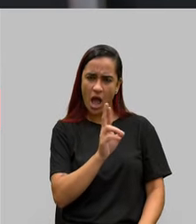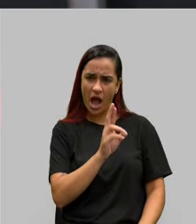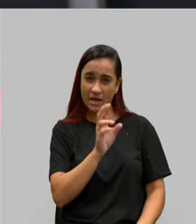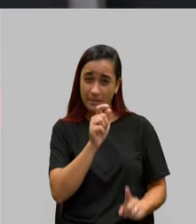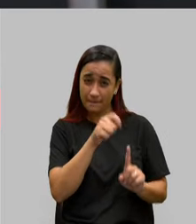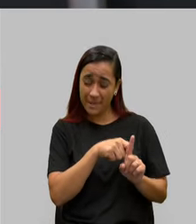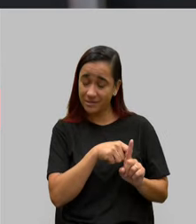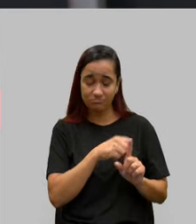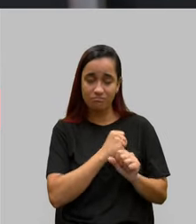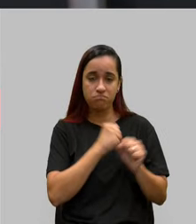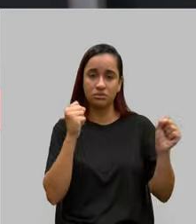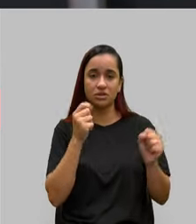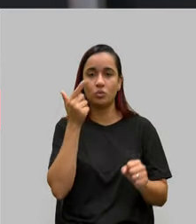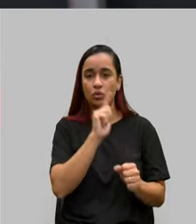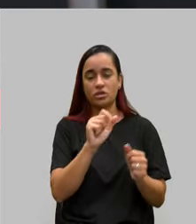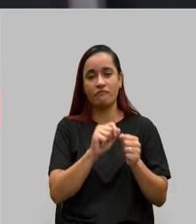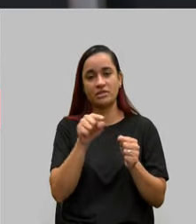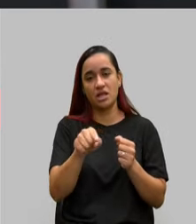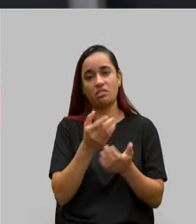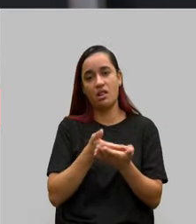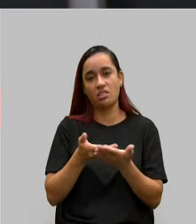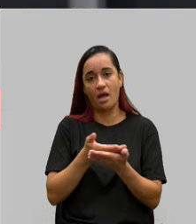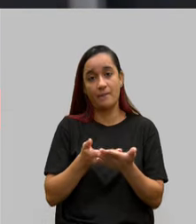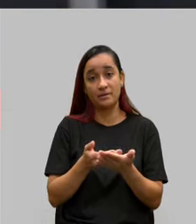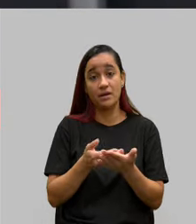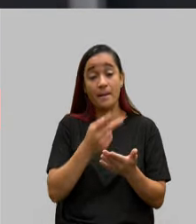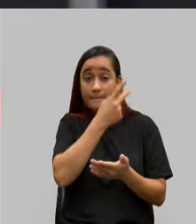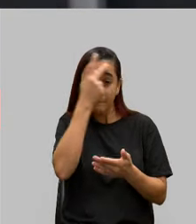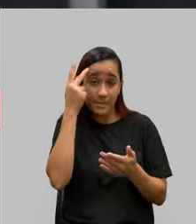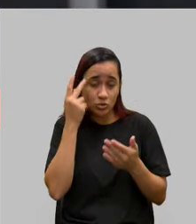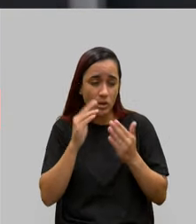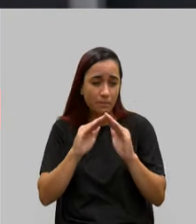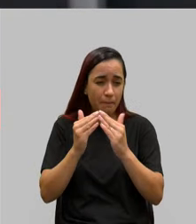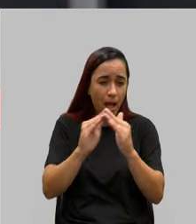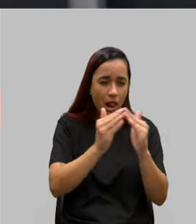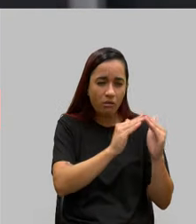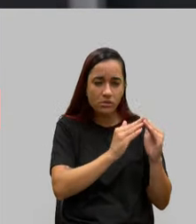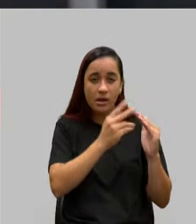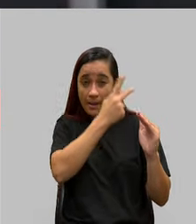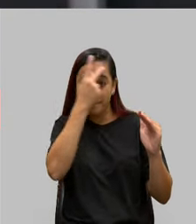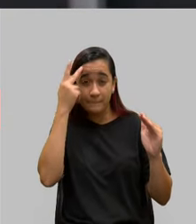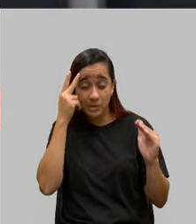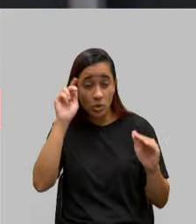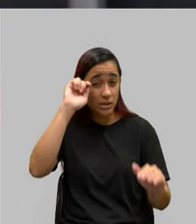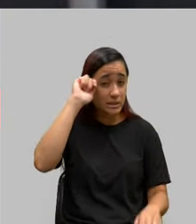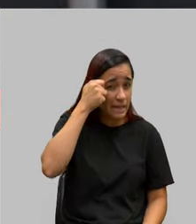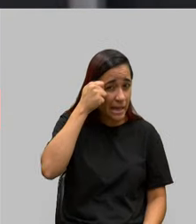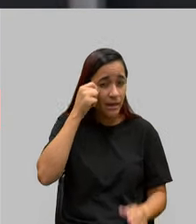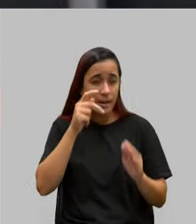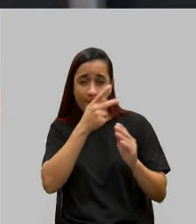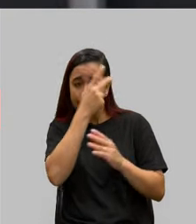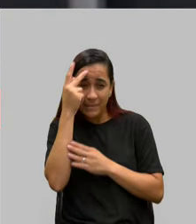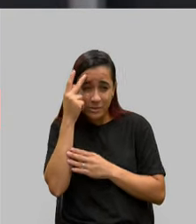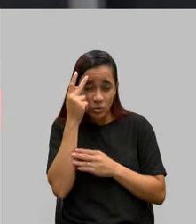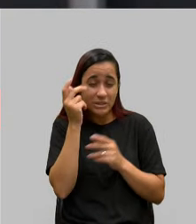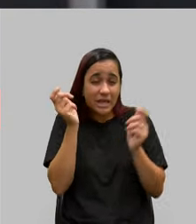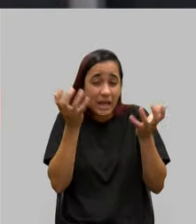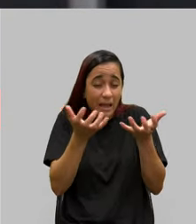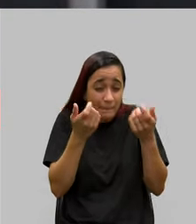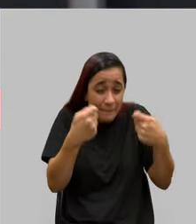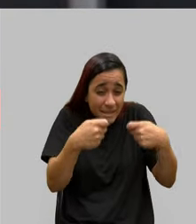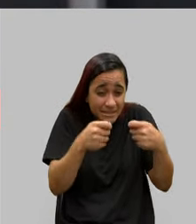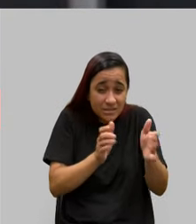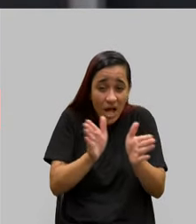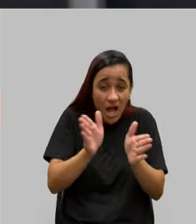periféricas principalmente essas periféricas as pessoas negras as pessoas né que tem um acesso menor à saúde elas não conseguem então